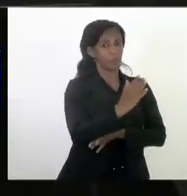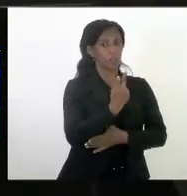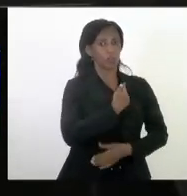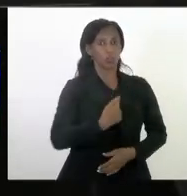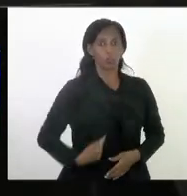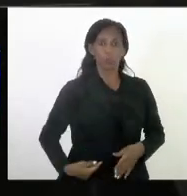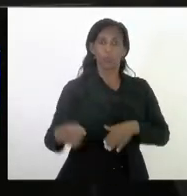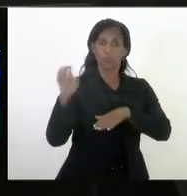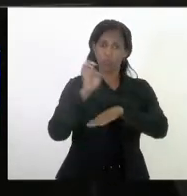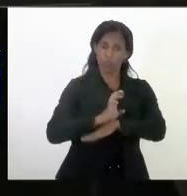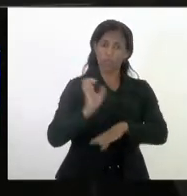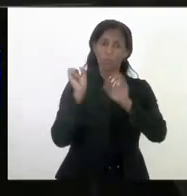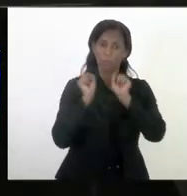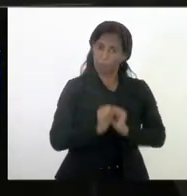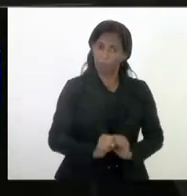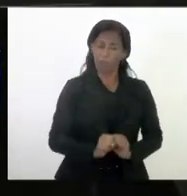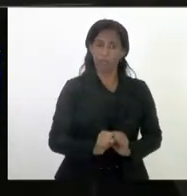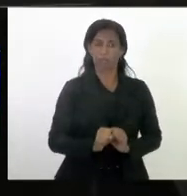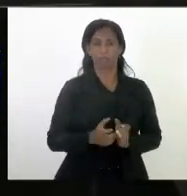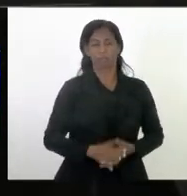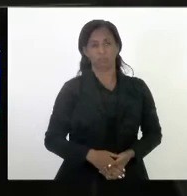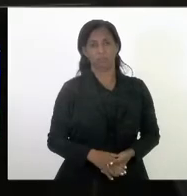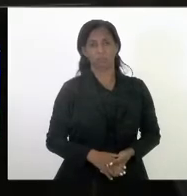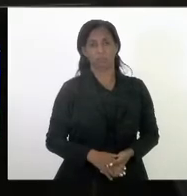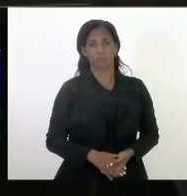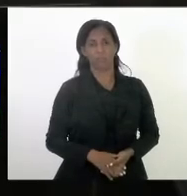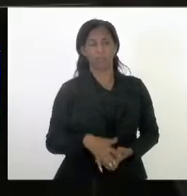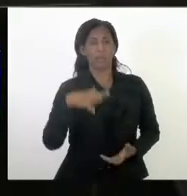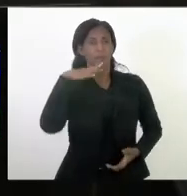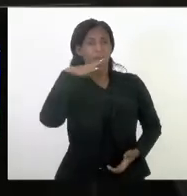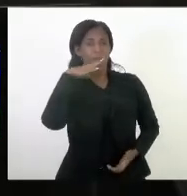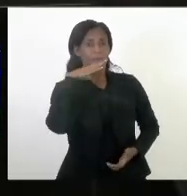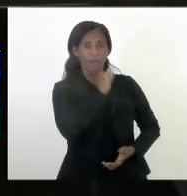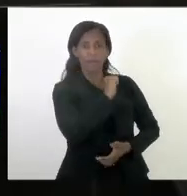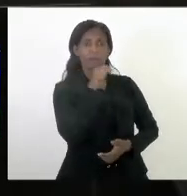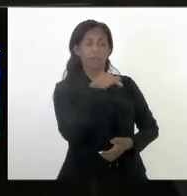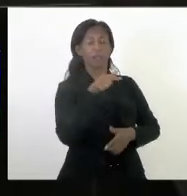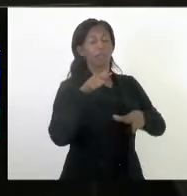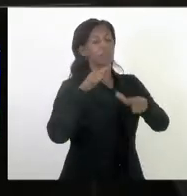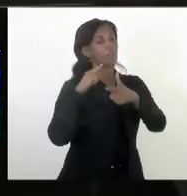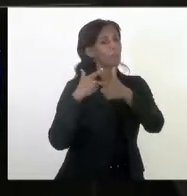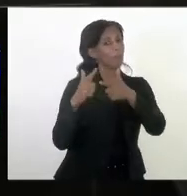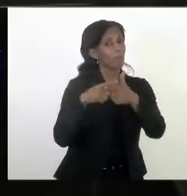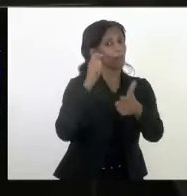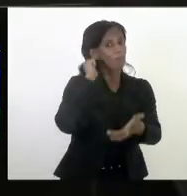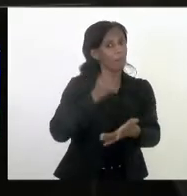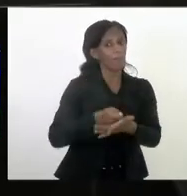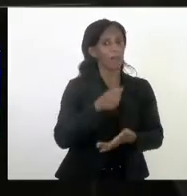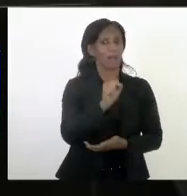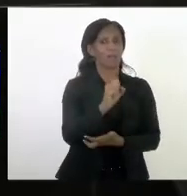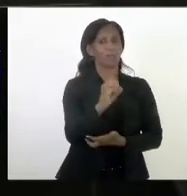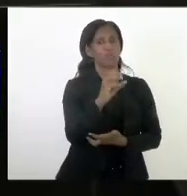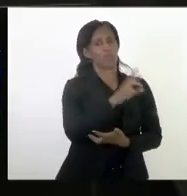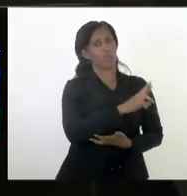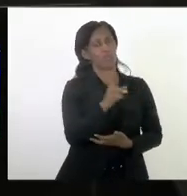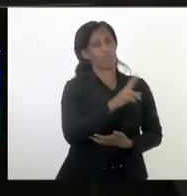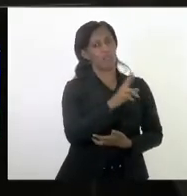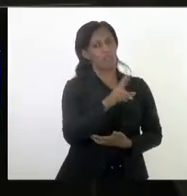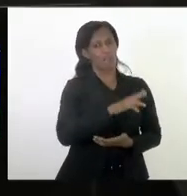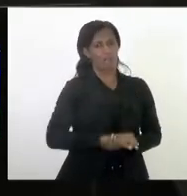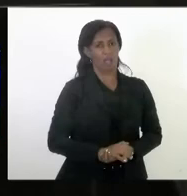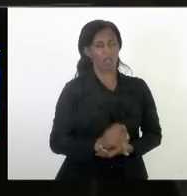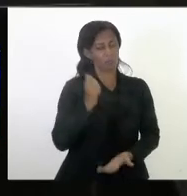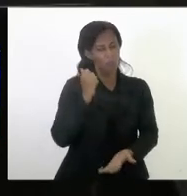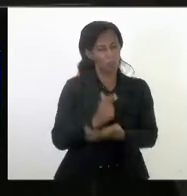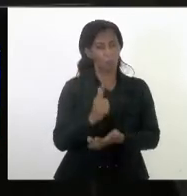governo do Estado possa, deputado Atila Nunes, perceber essa situação e pagar o valor de R$ 80 para a compra do botijão de